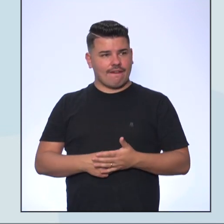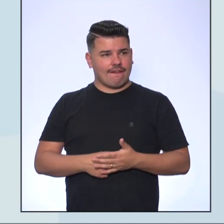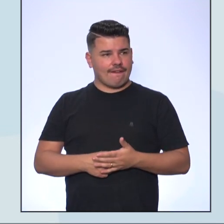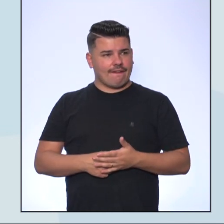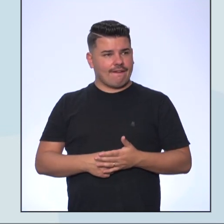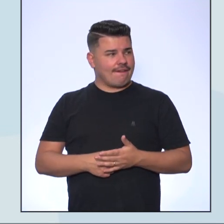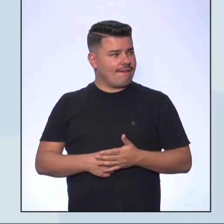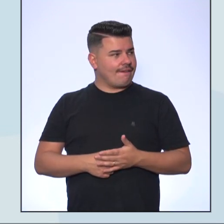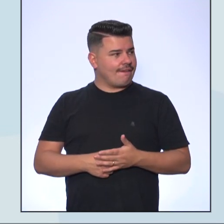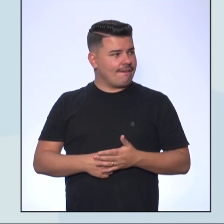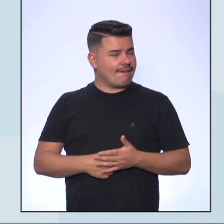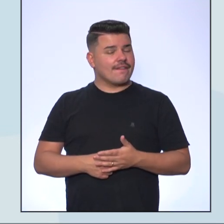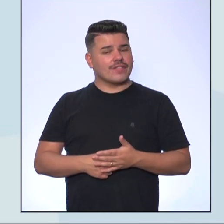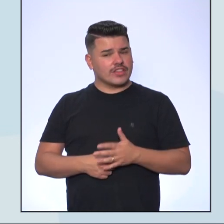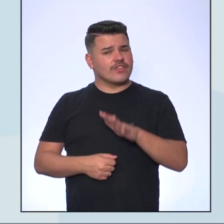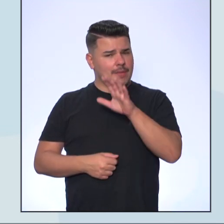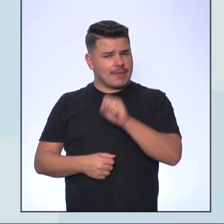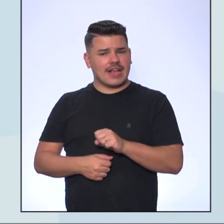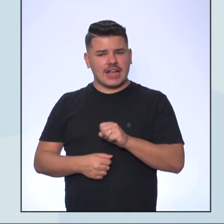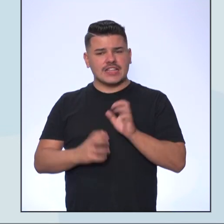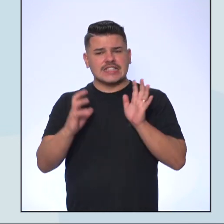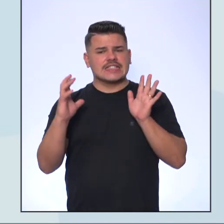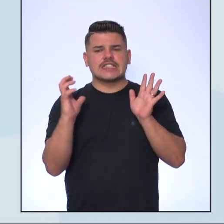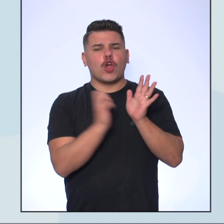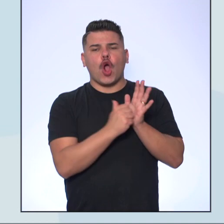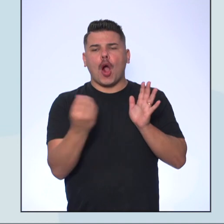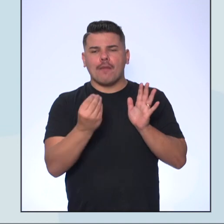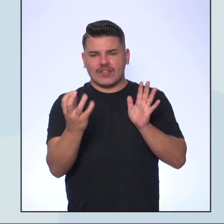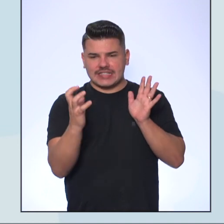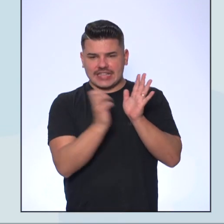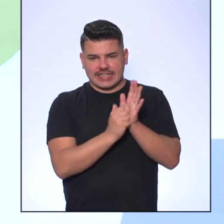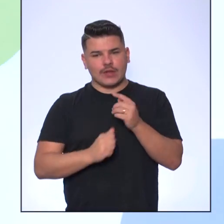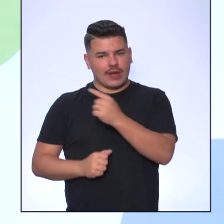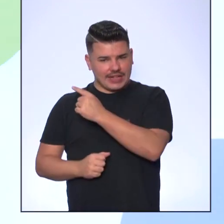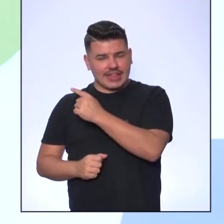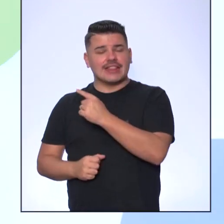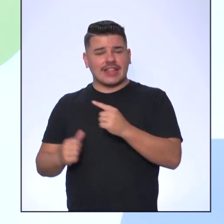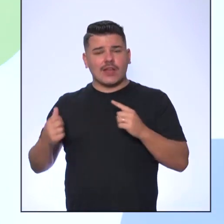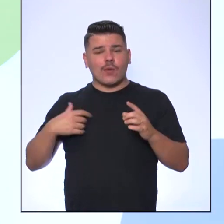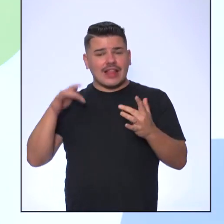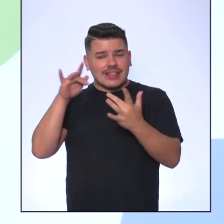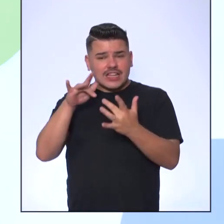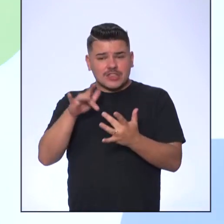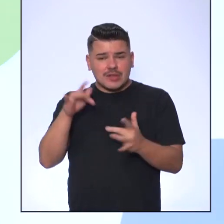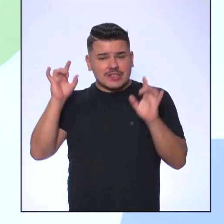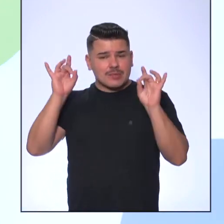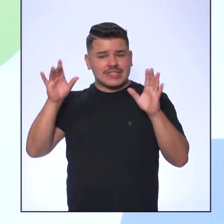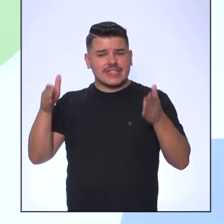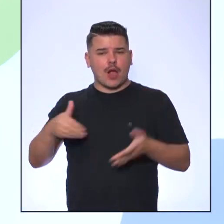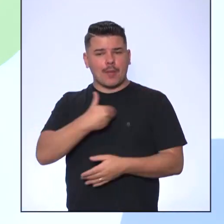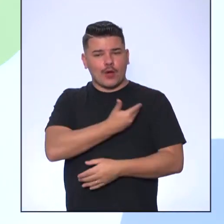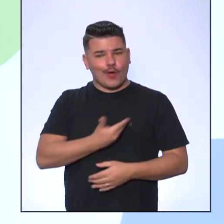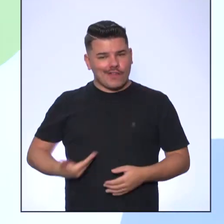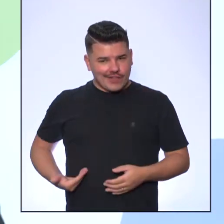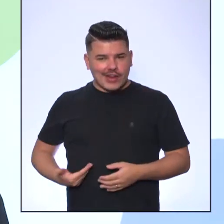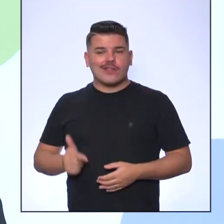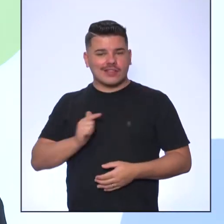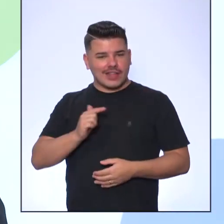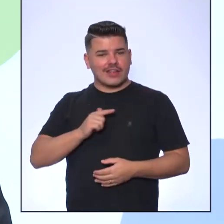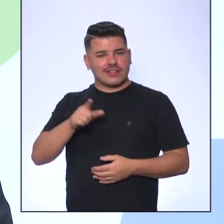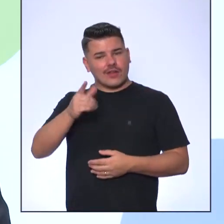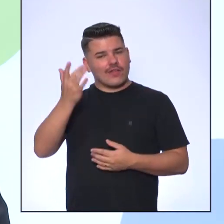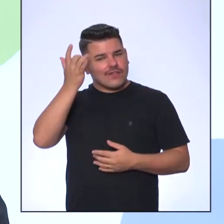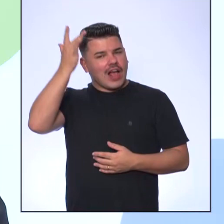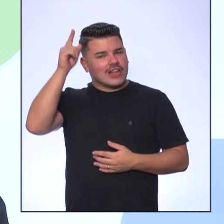A gente vai pegar aqui as dicas de inscrição, mas assim, tem um atendimento especial para alunos da rede pública estadual. Fica aí